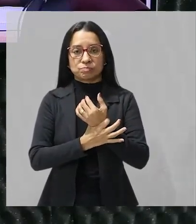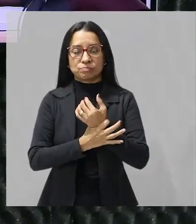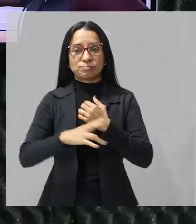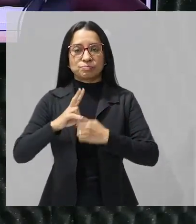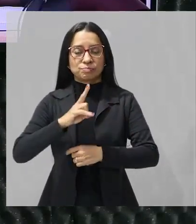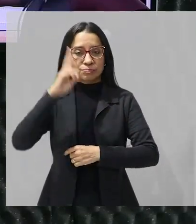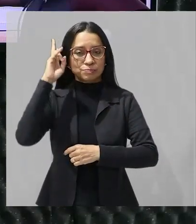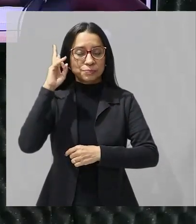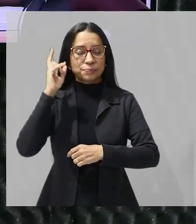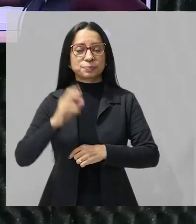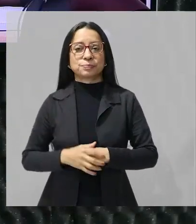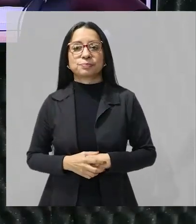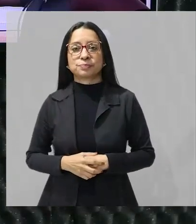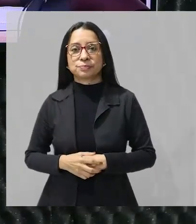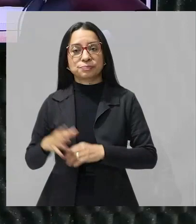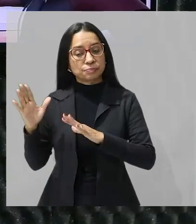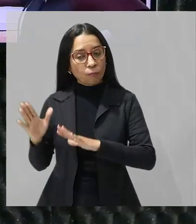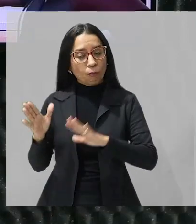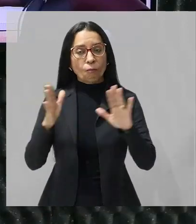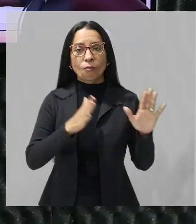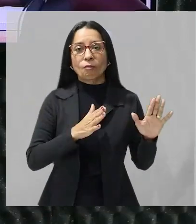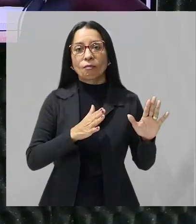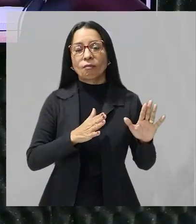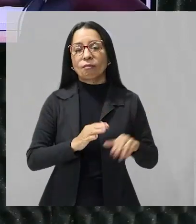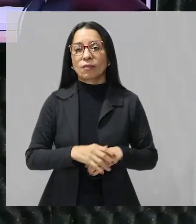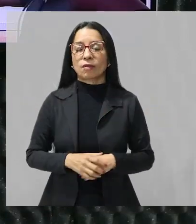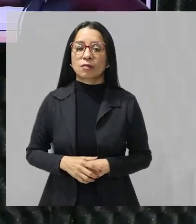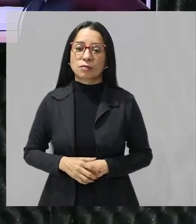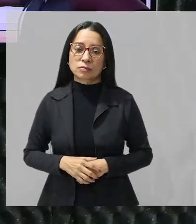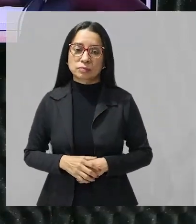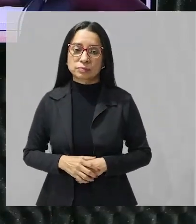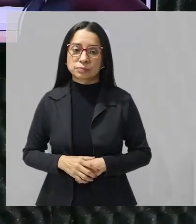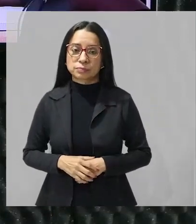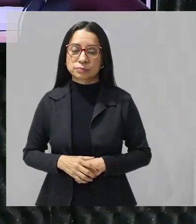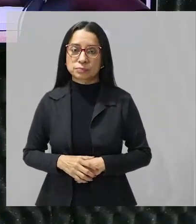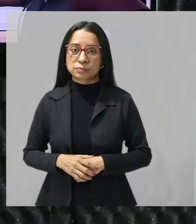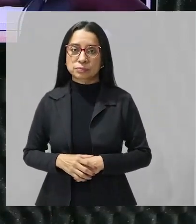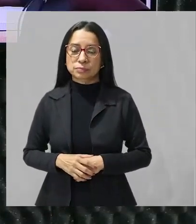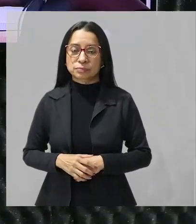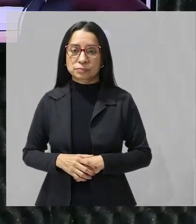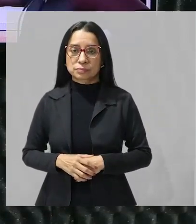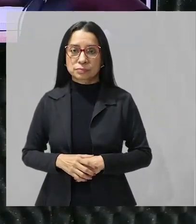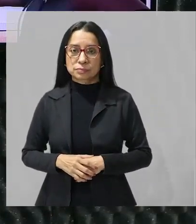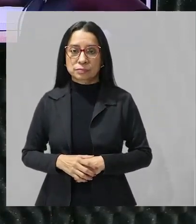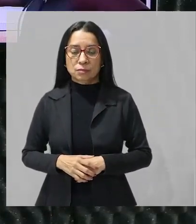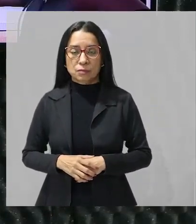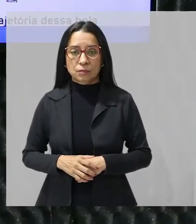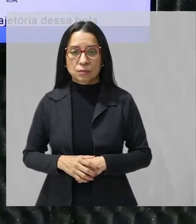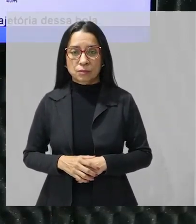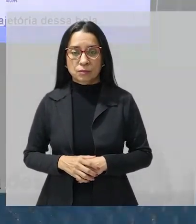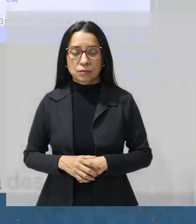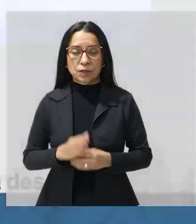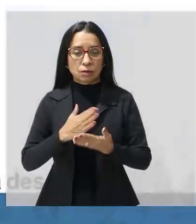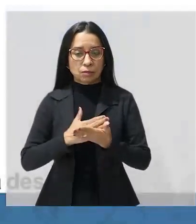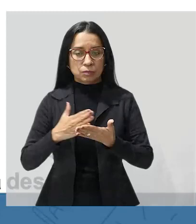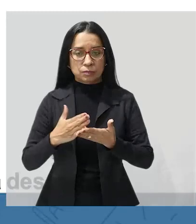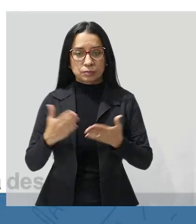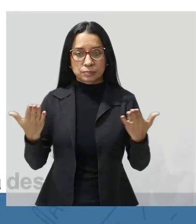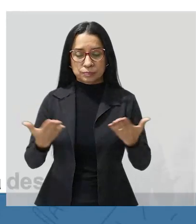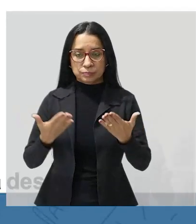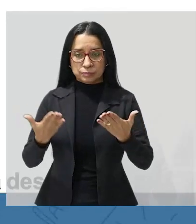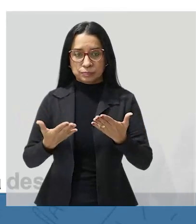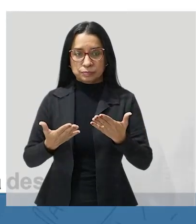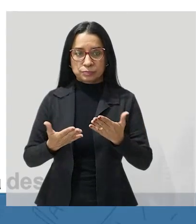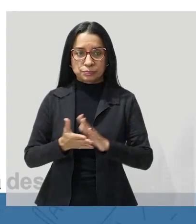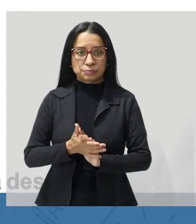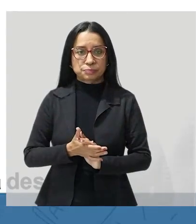garantida mesmo, gente. Então, vamos lá, sem muita conversa, porque o nosso objetivo aqui é ver exercício resolvido, tá? Vamos começar.